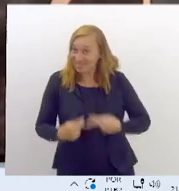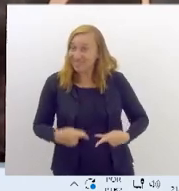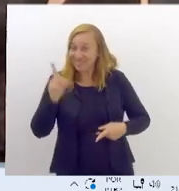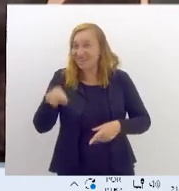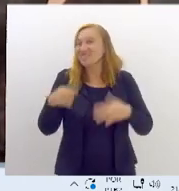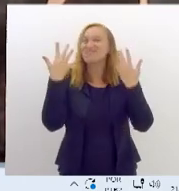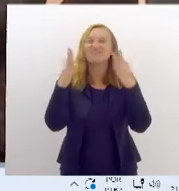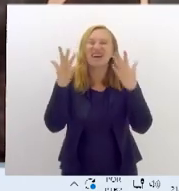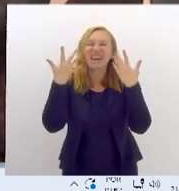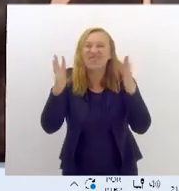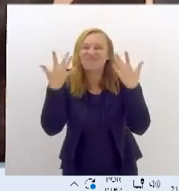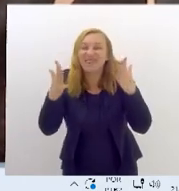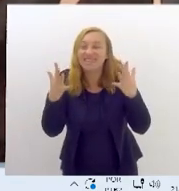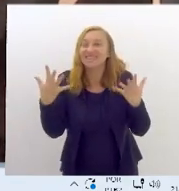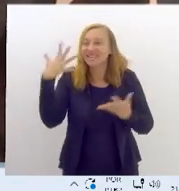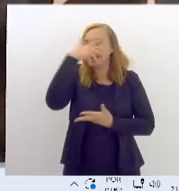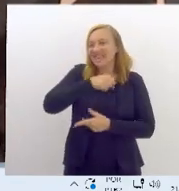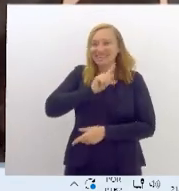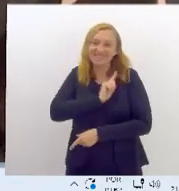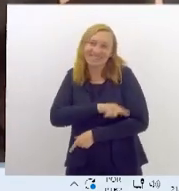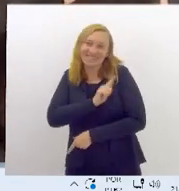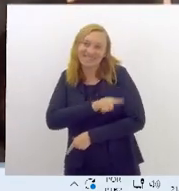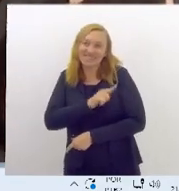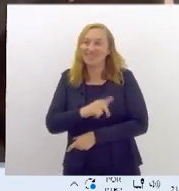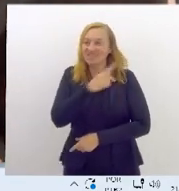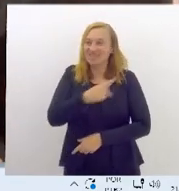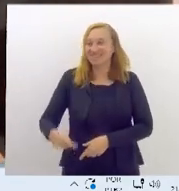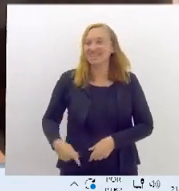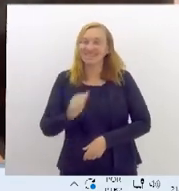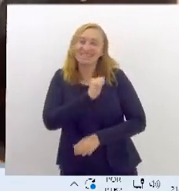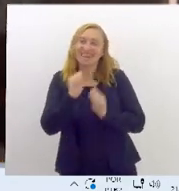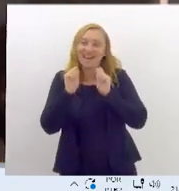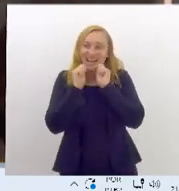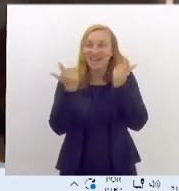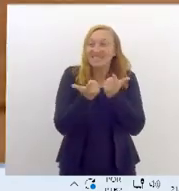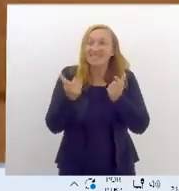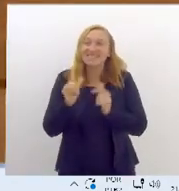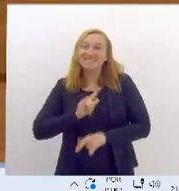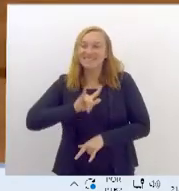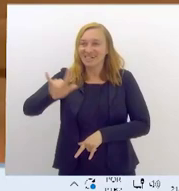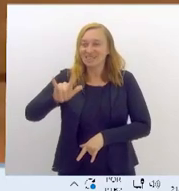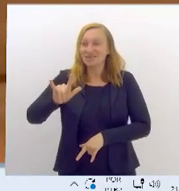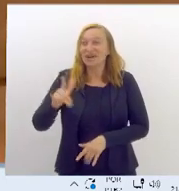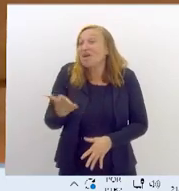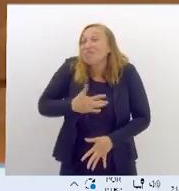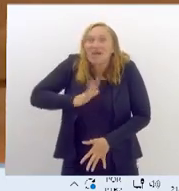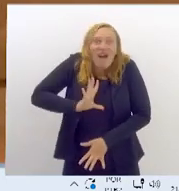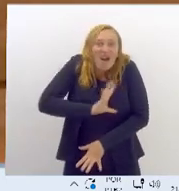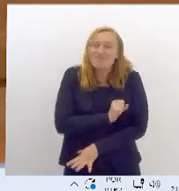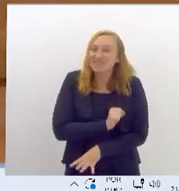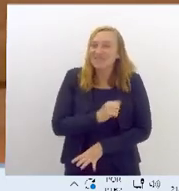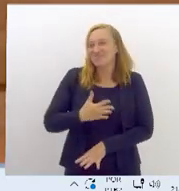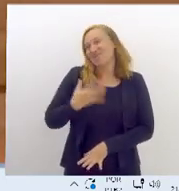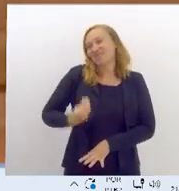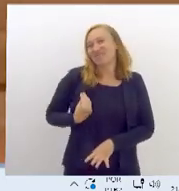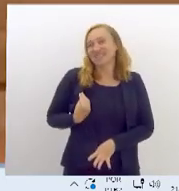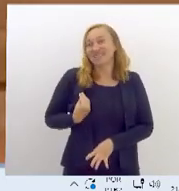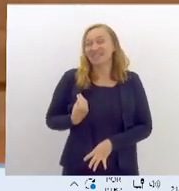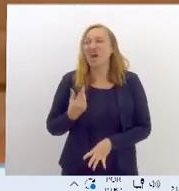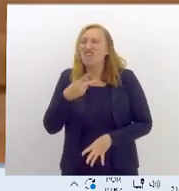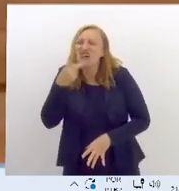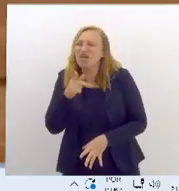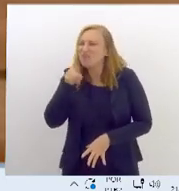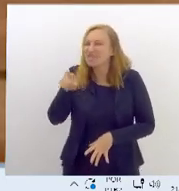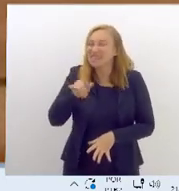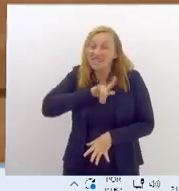Parabéns pela linda gestão como o presidente te amo meu amor da minha vida dizer